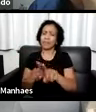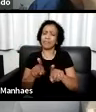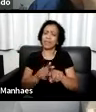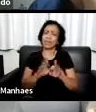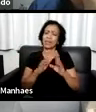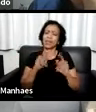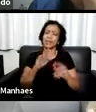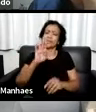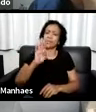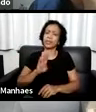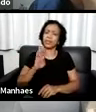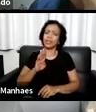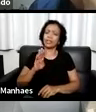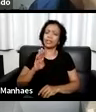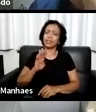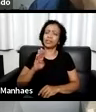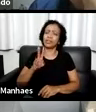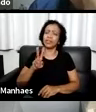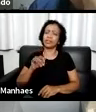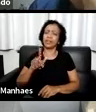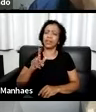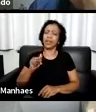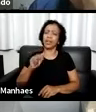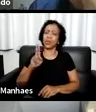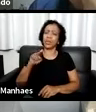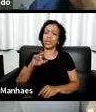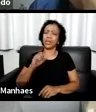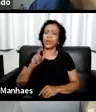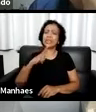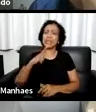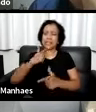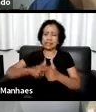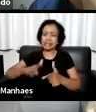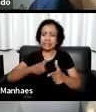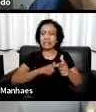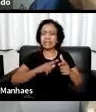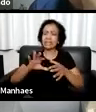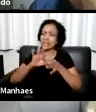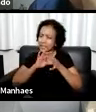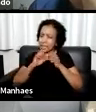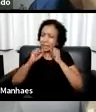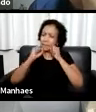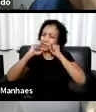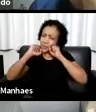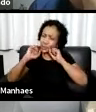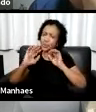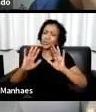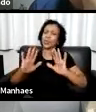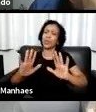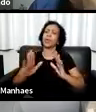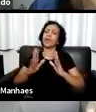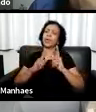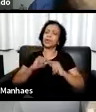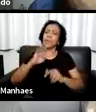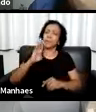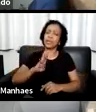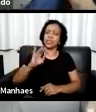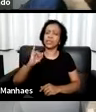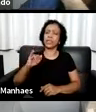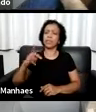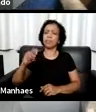tem passado lutas, meu Deus, abençoa também a Igreja Batista do Ipanema, em Uberlândia, abençoa, meu